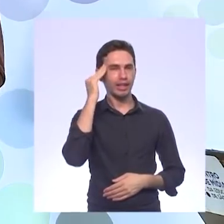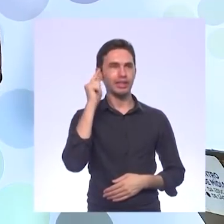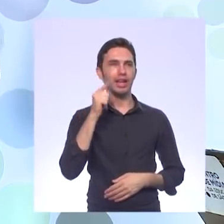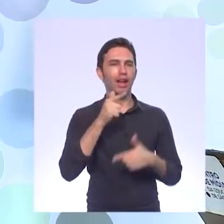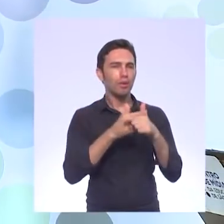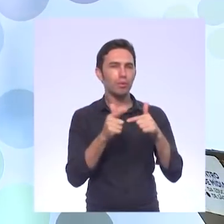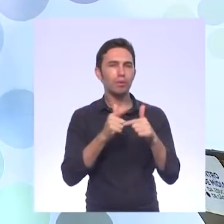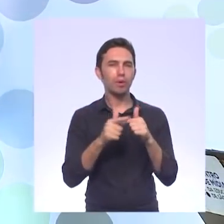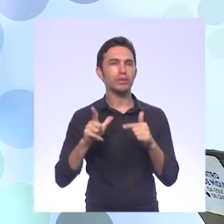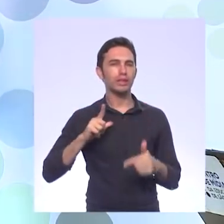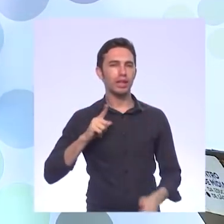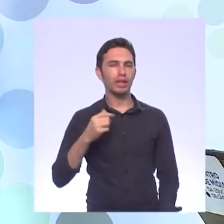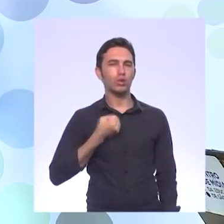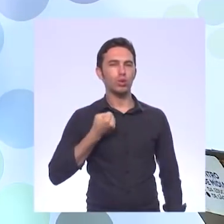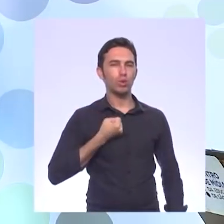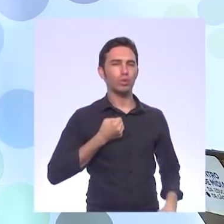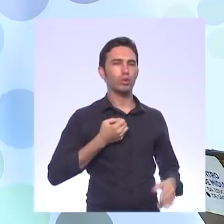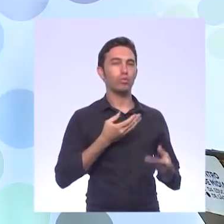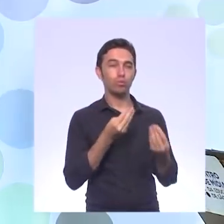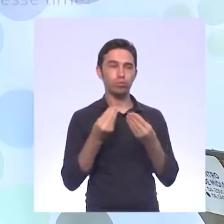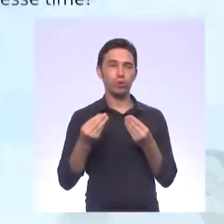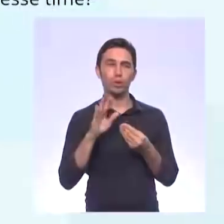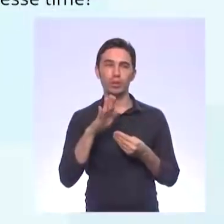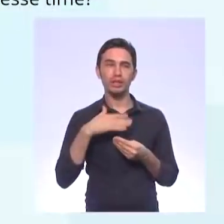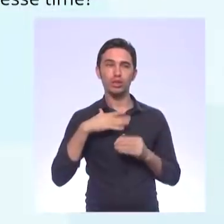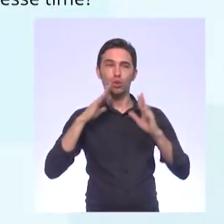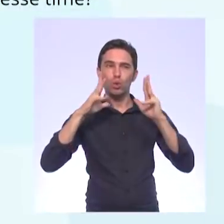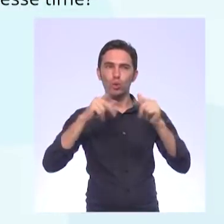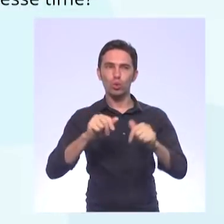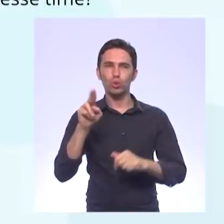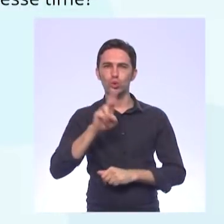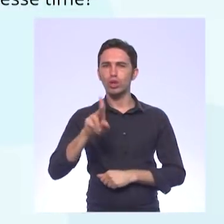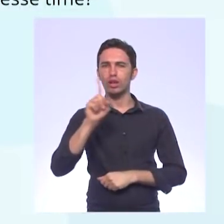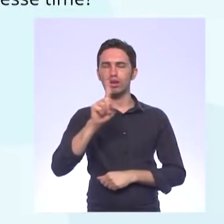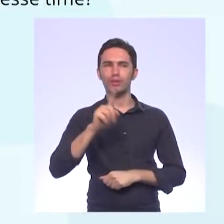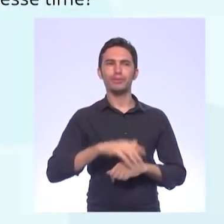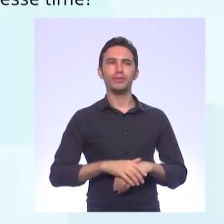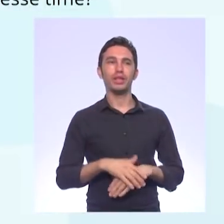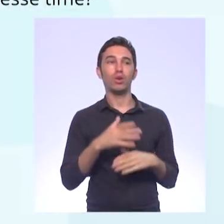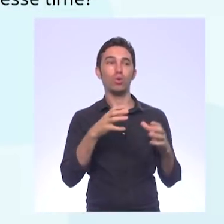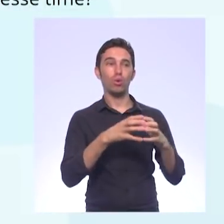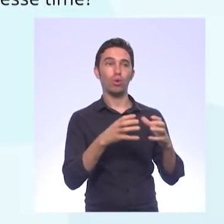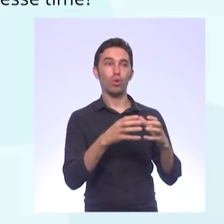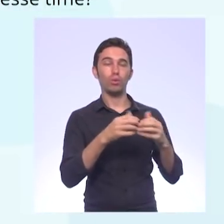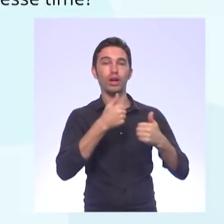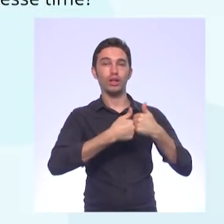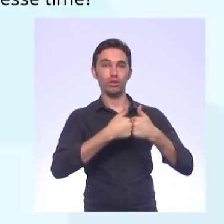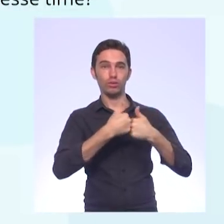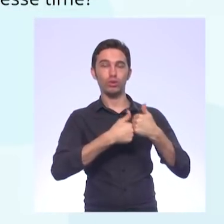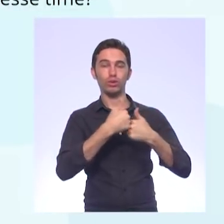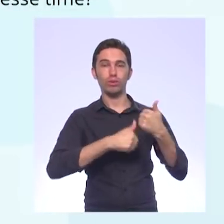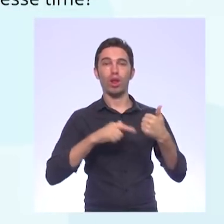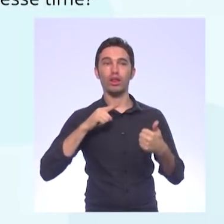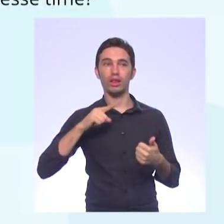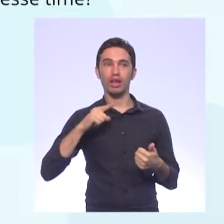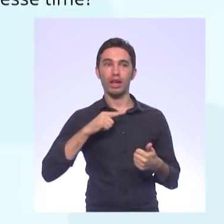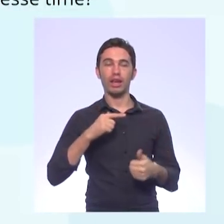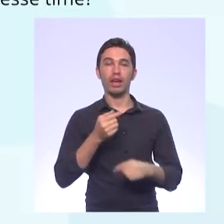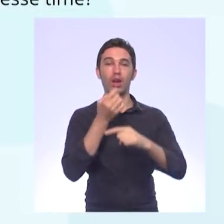tá tem muitos números a gente não vai usar todo só tá assim um determinado o time de futebol já realizou